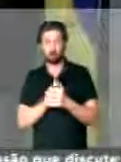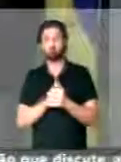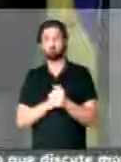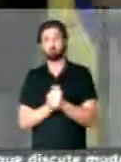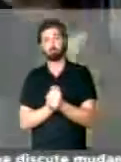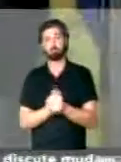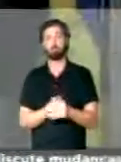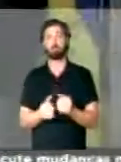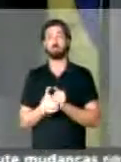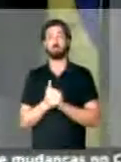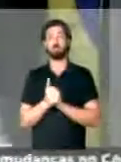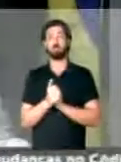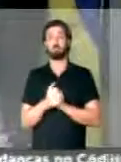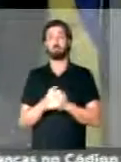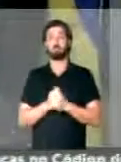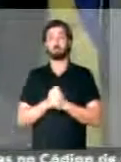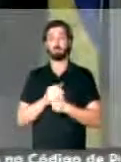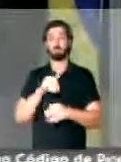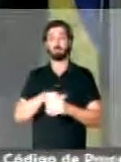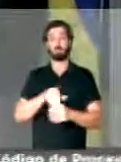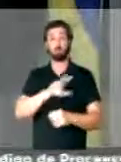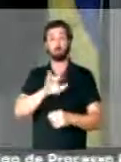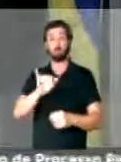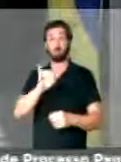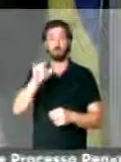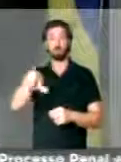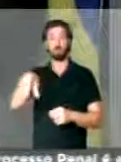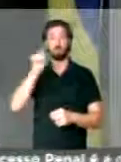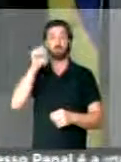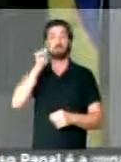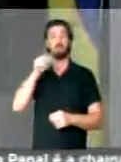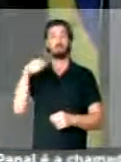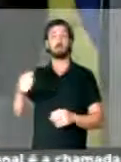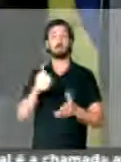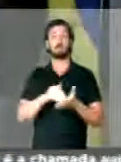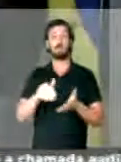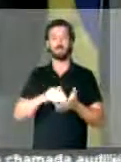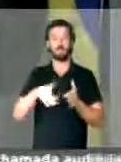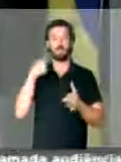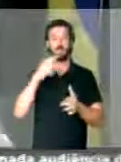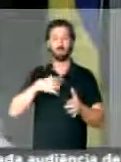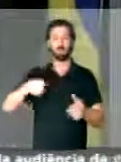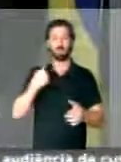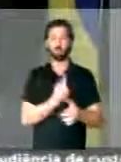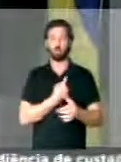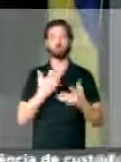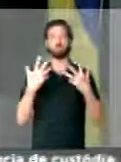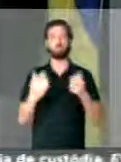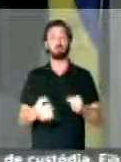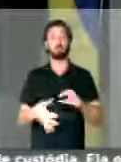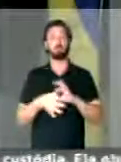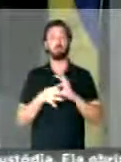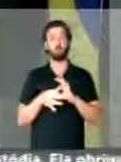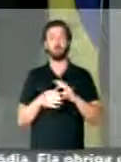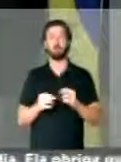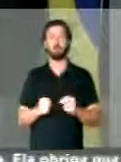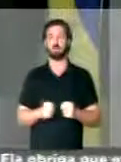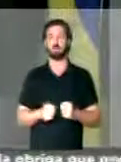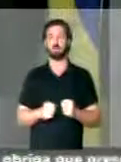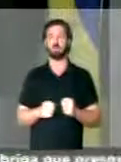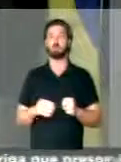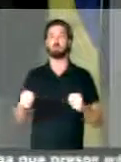prestes a realizar uma eleição para escolher a nossa secretária, a nossa procuradora, que possamos nos unir e